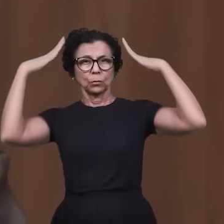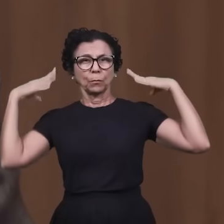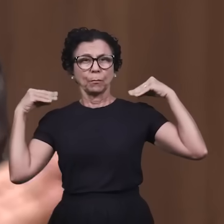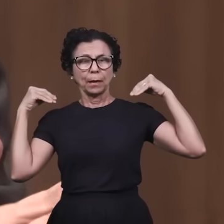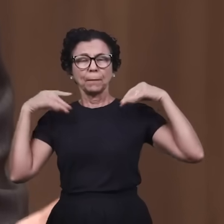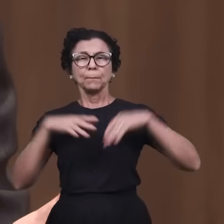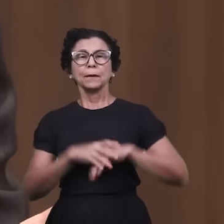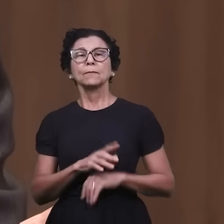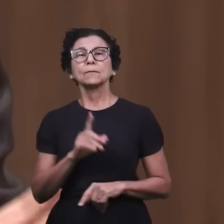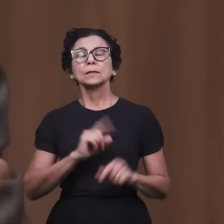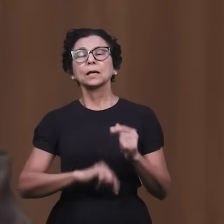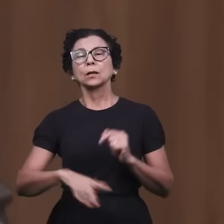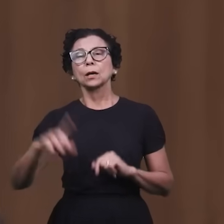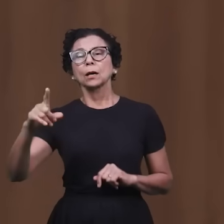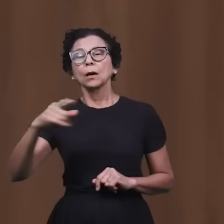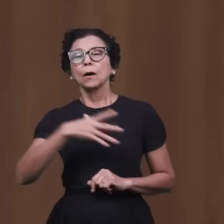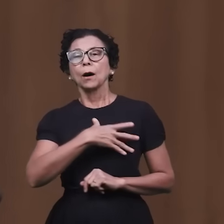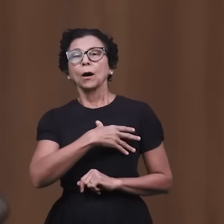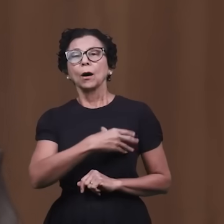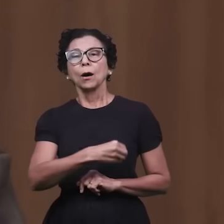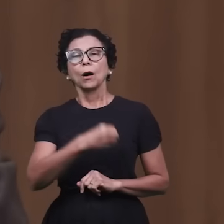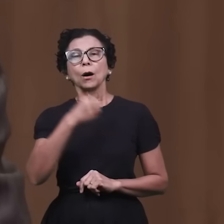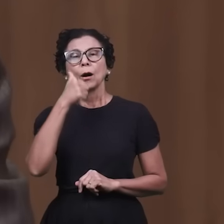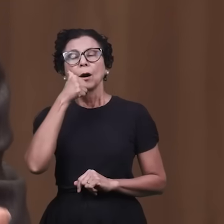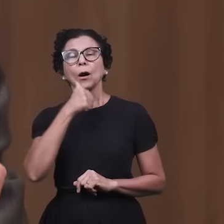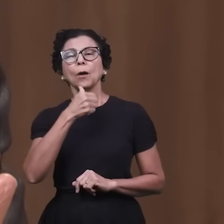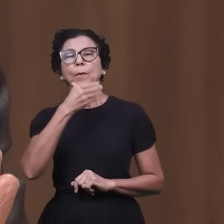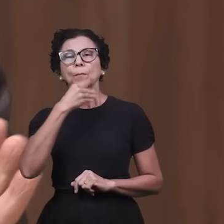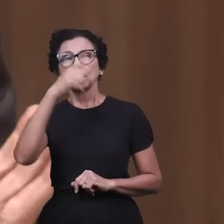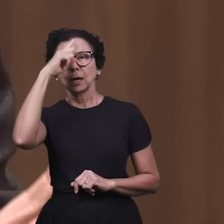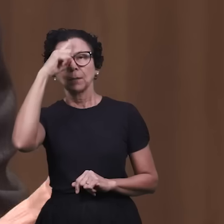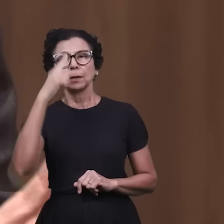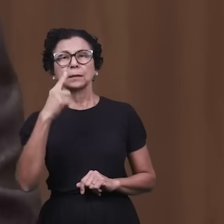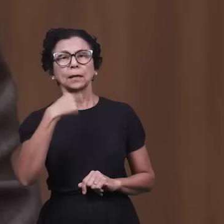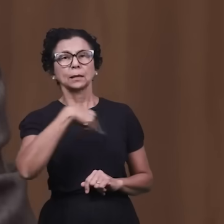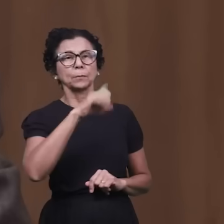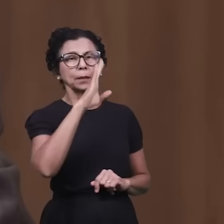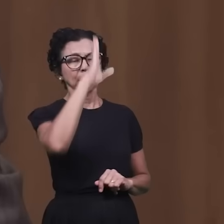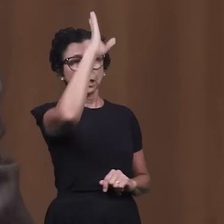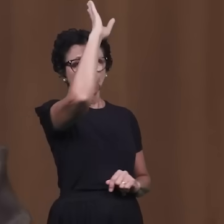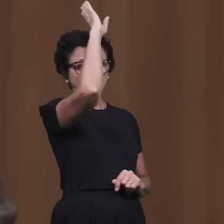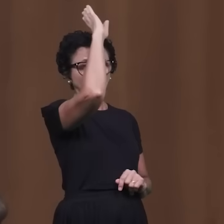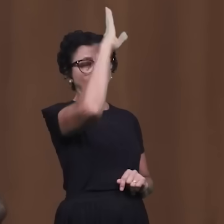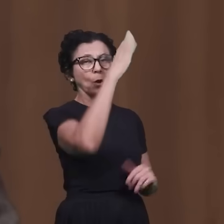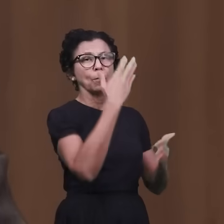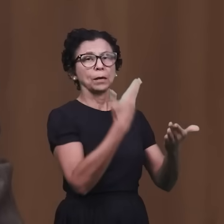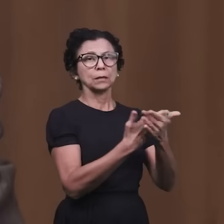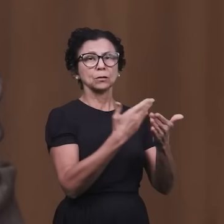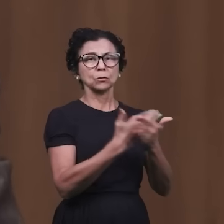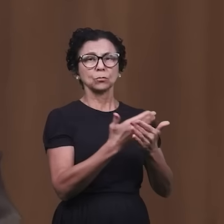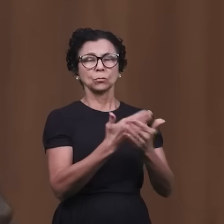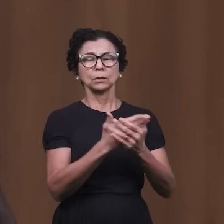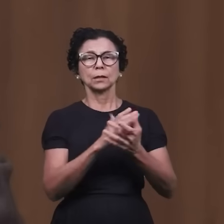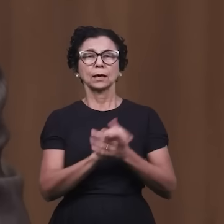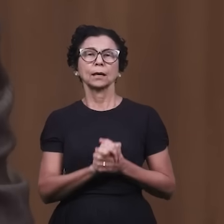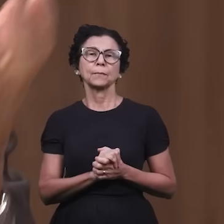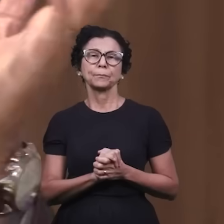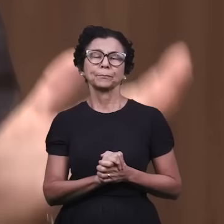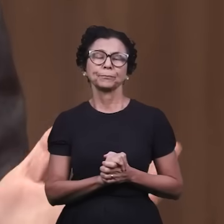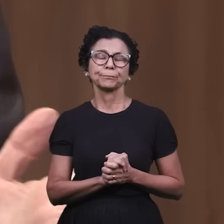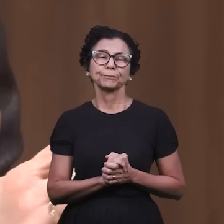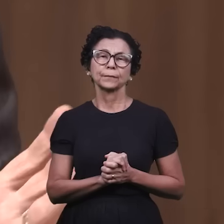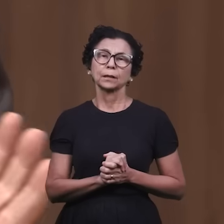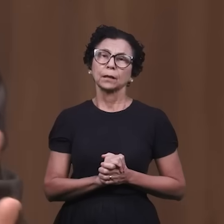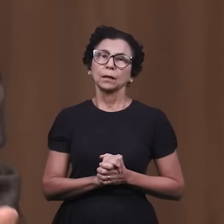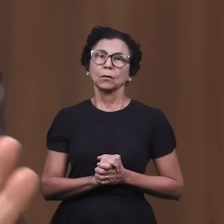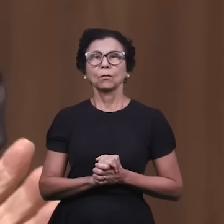se tornarem freiras em Roma e seus filhos para se tornarem padres em Roma, para se darem bem, para que o feudo estivesse bem respaldado